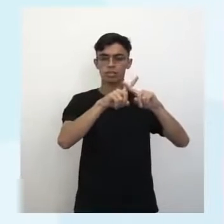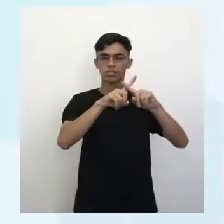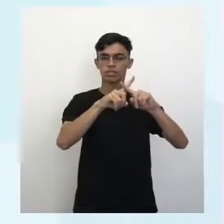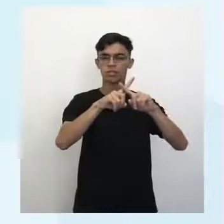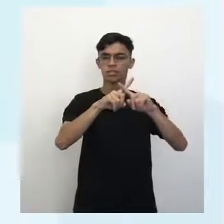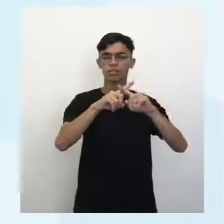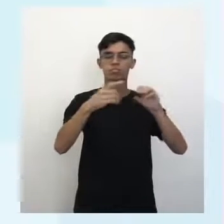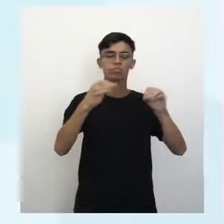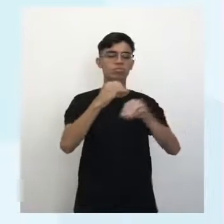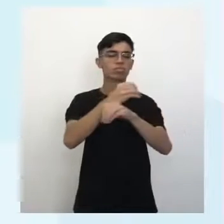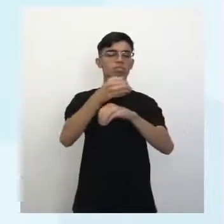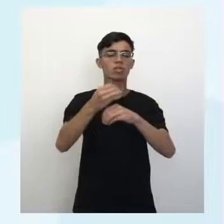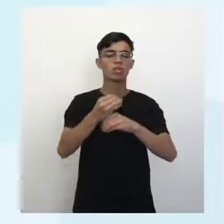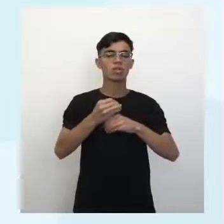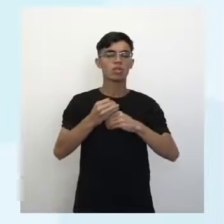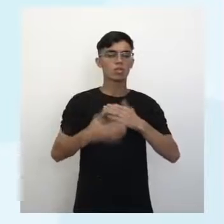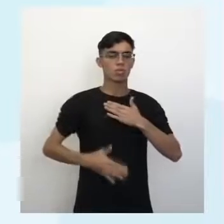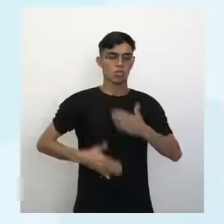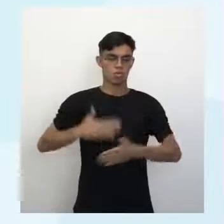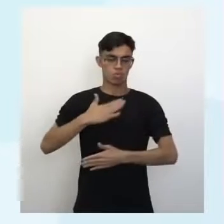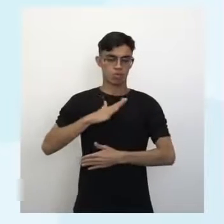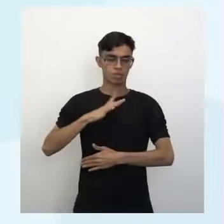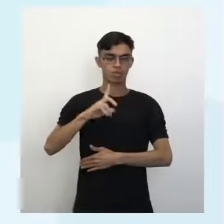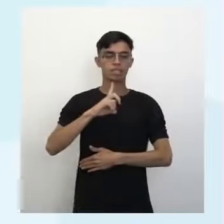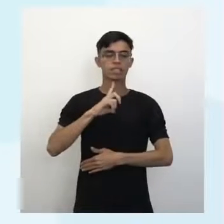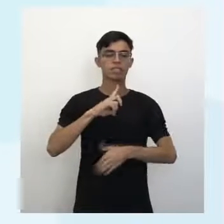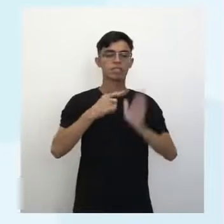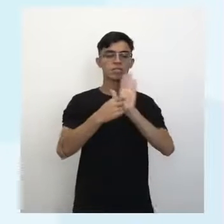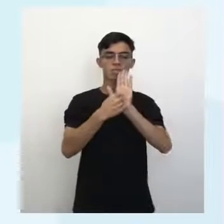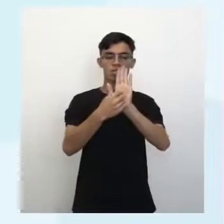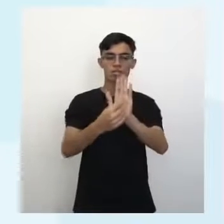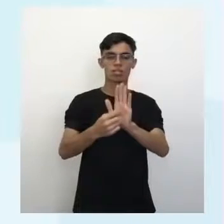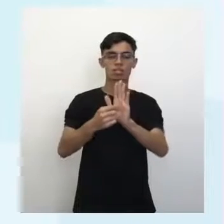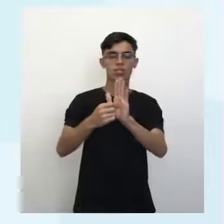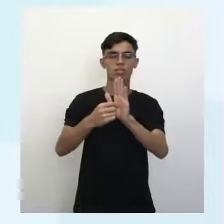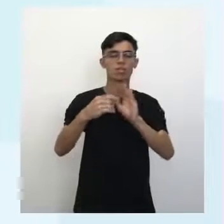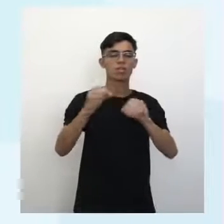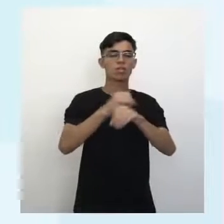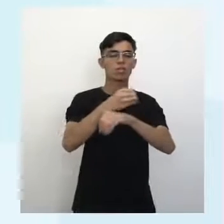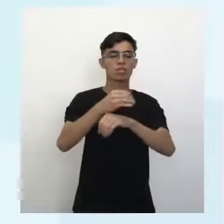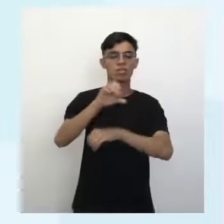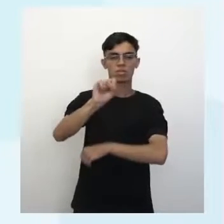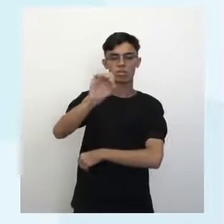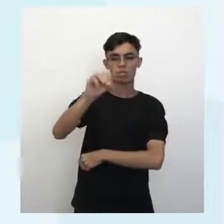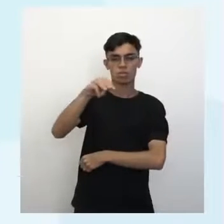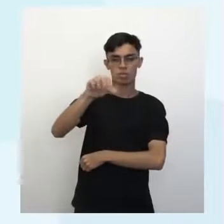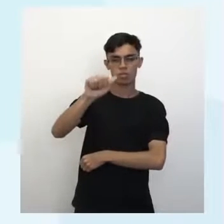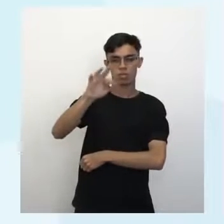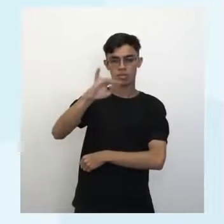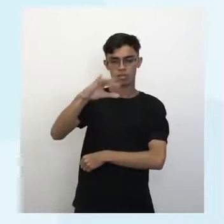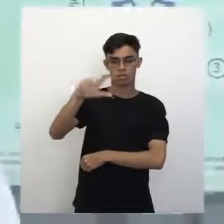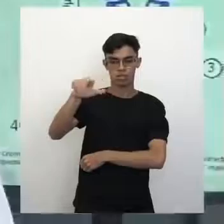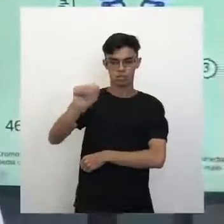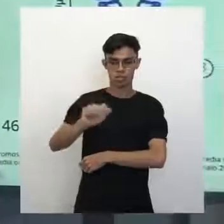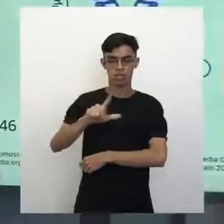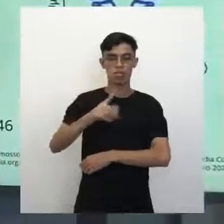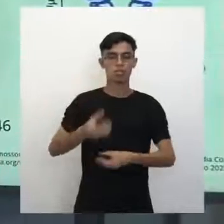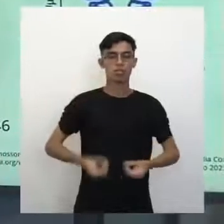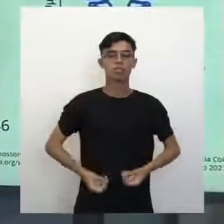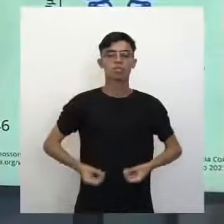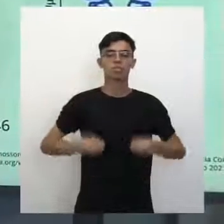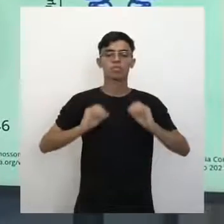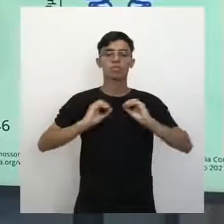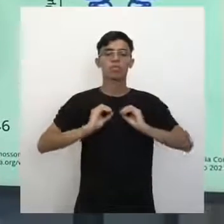nas células do nosso corpo, que a gente pode chamar também de célula somática. Tá? E os gametas a gente chama de célula reprodutora, ou